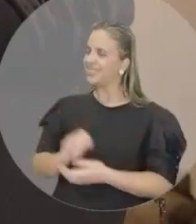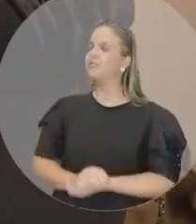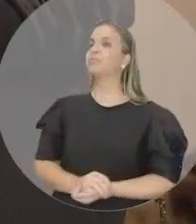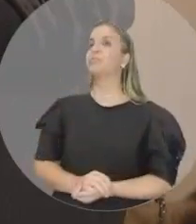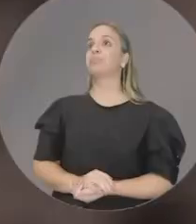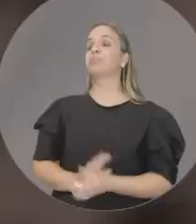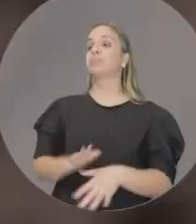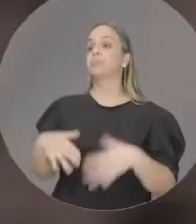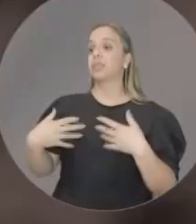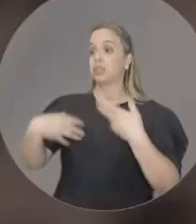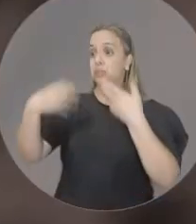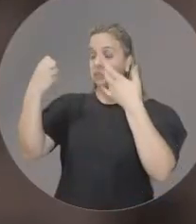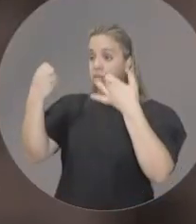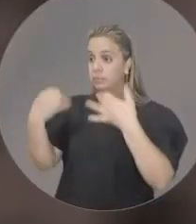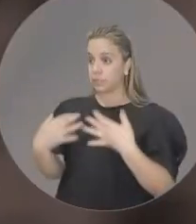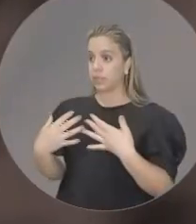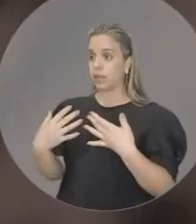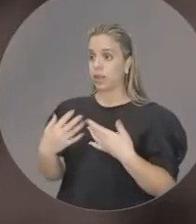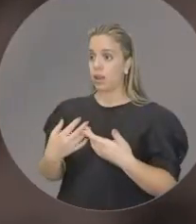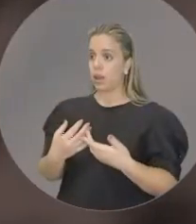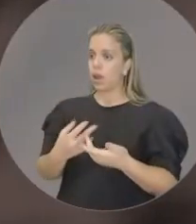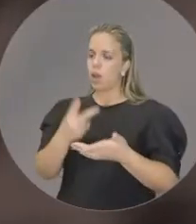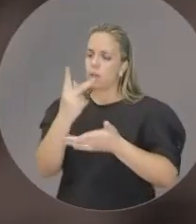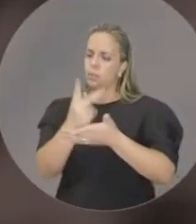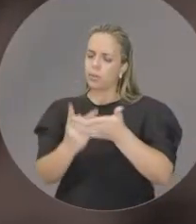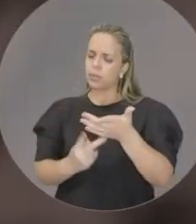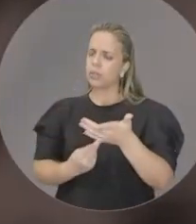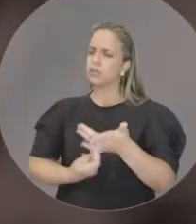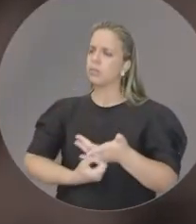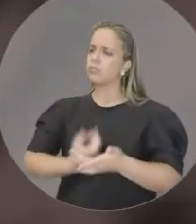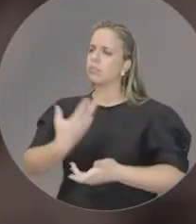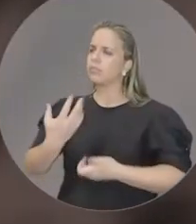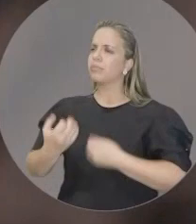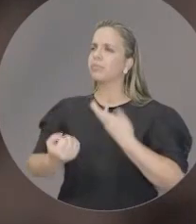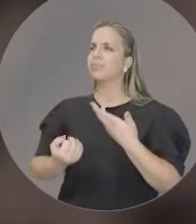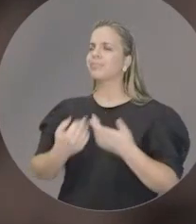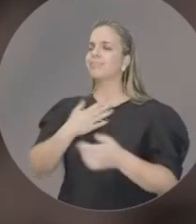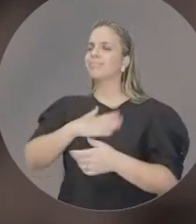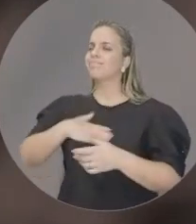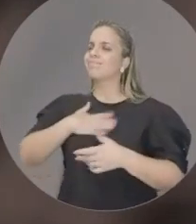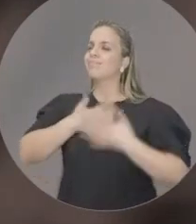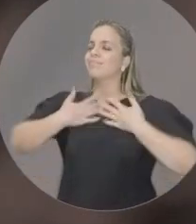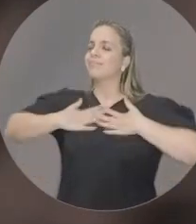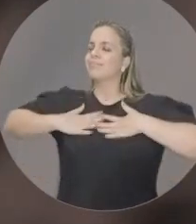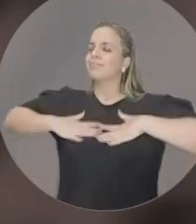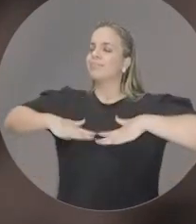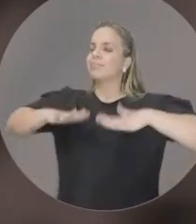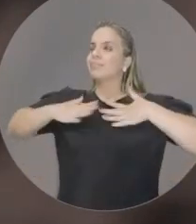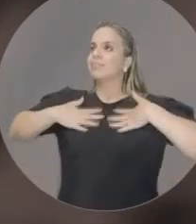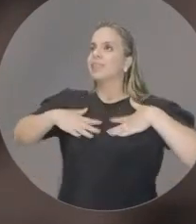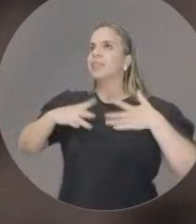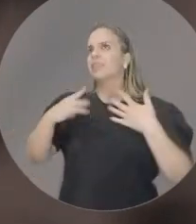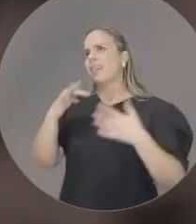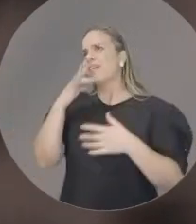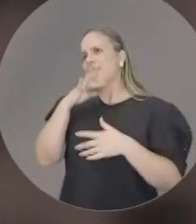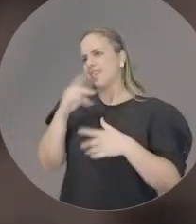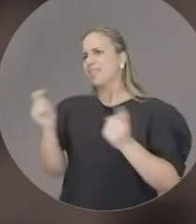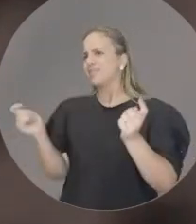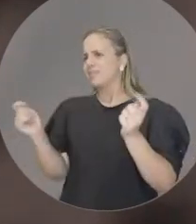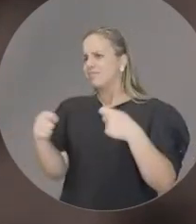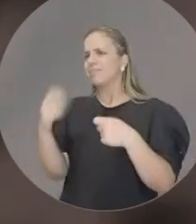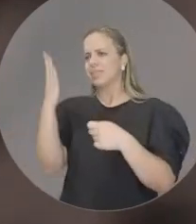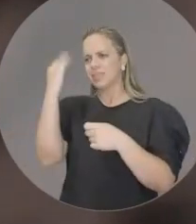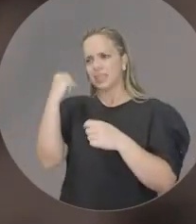a poesia para mim é um espaço mais confortável, assim, né? É um lugar que eu acho que eu